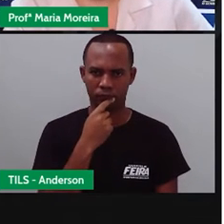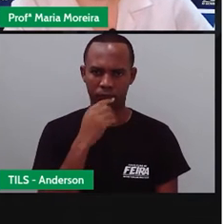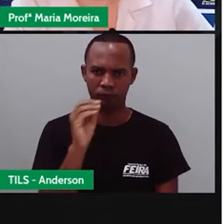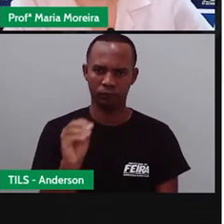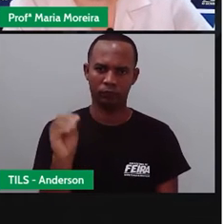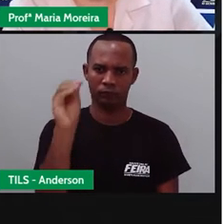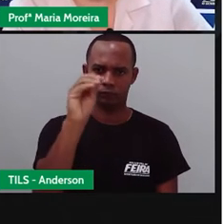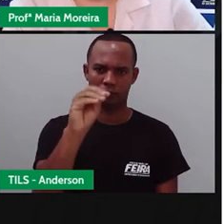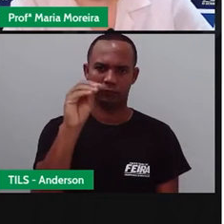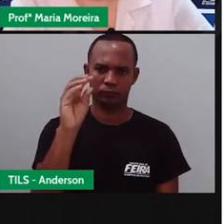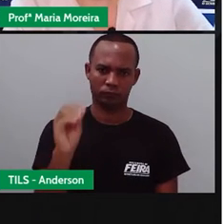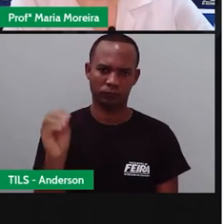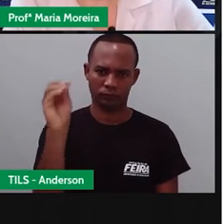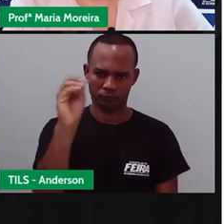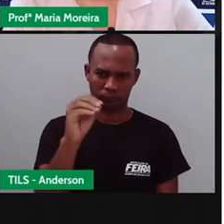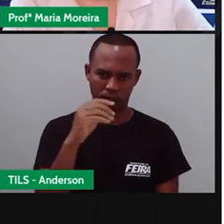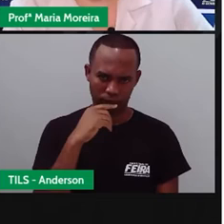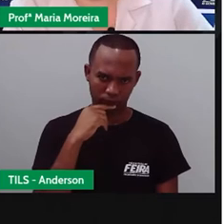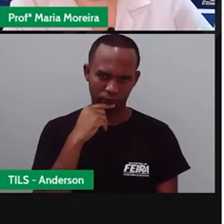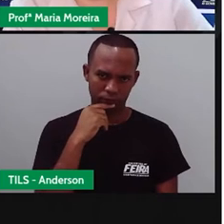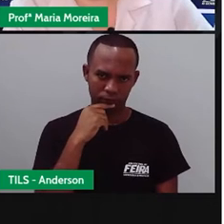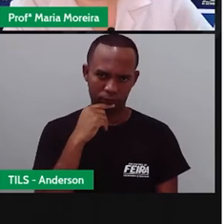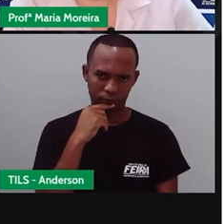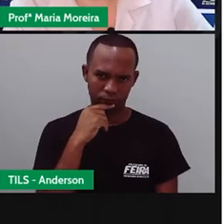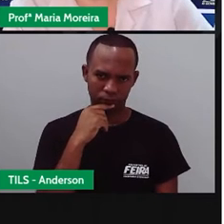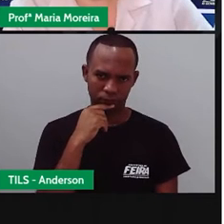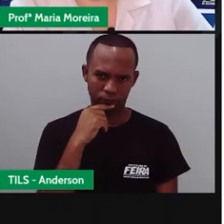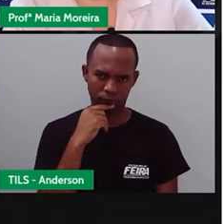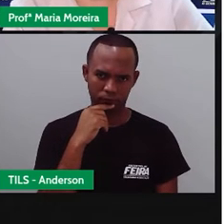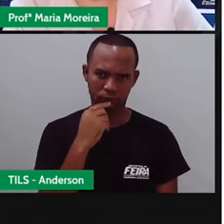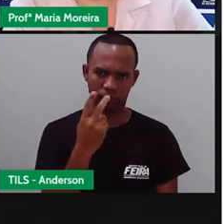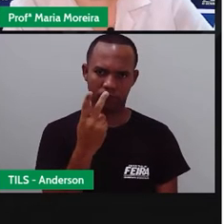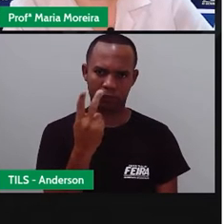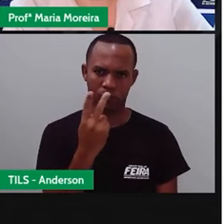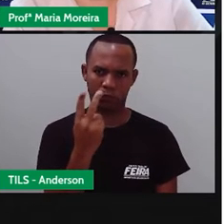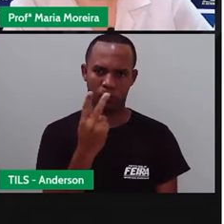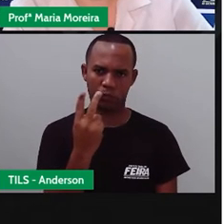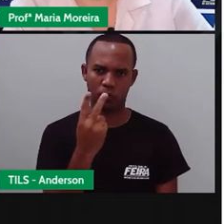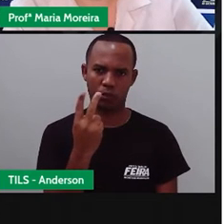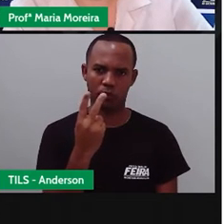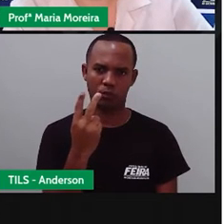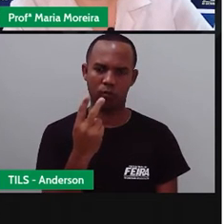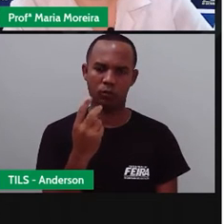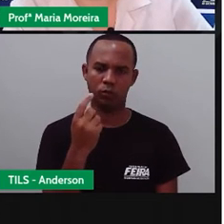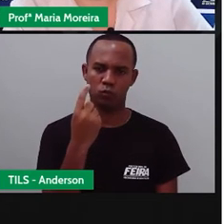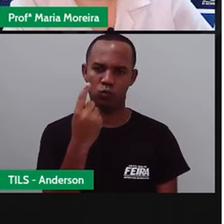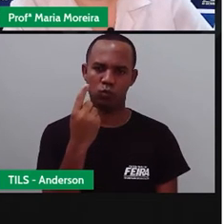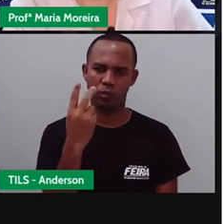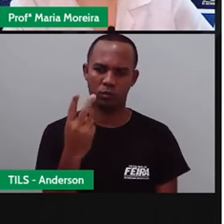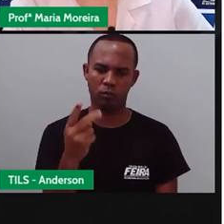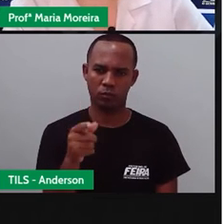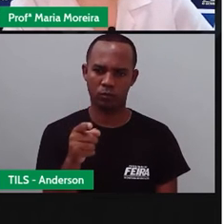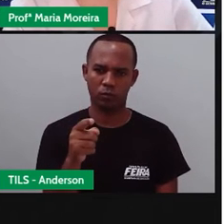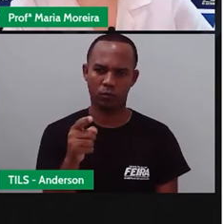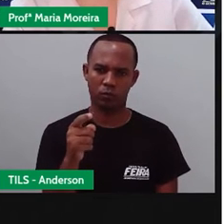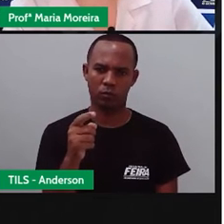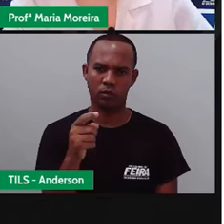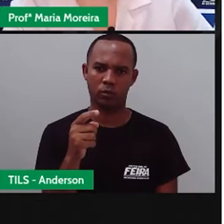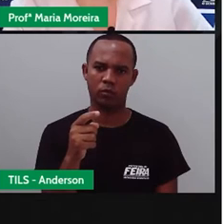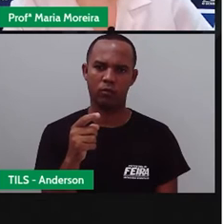transferir então aqui tá aqui duas unidades É isso uma duas seu número dois aqui